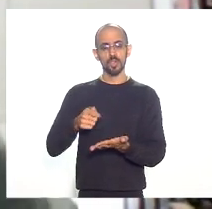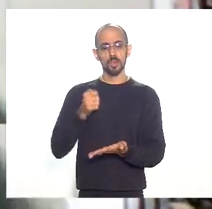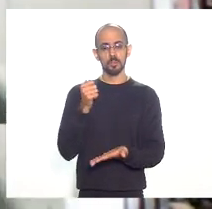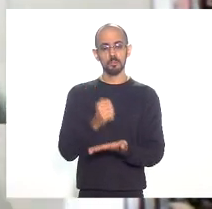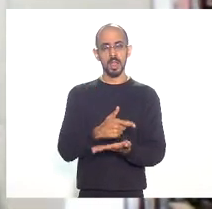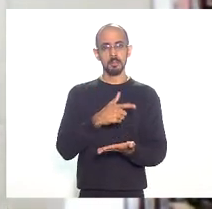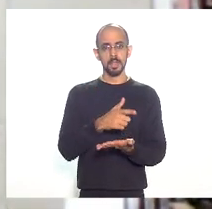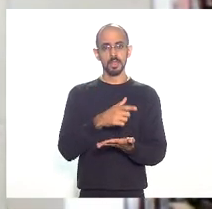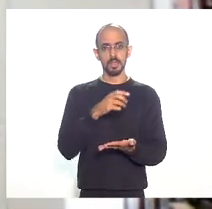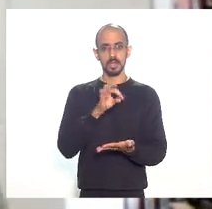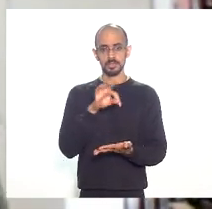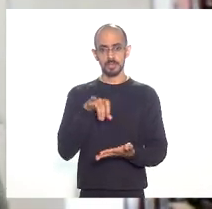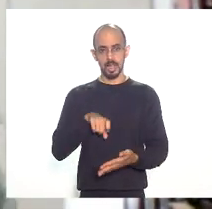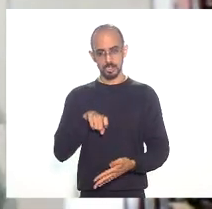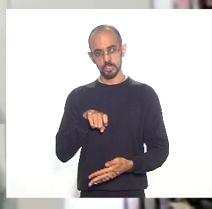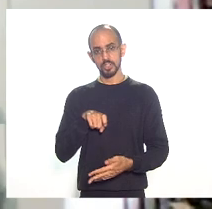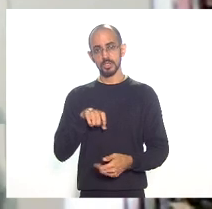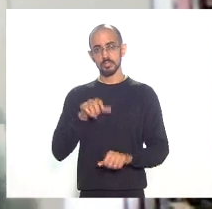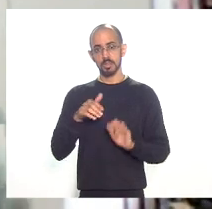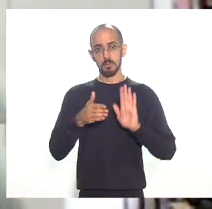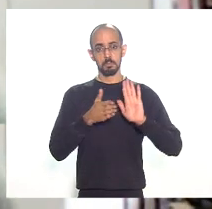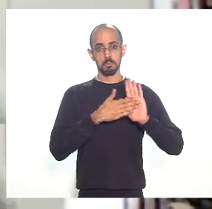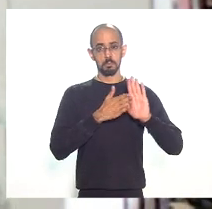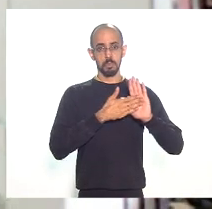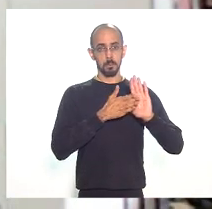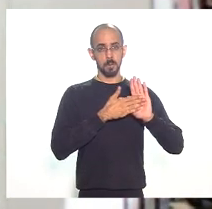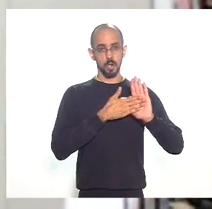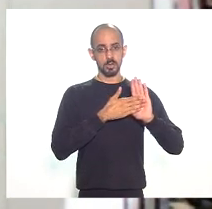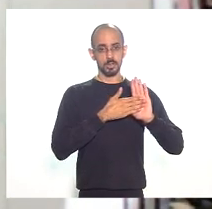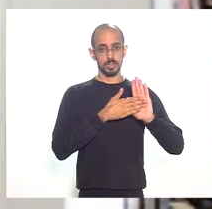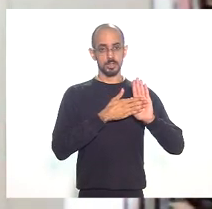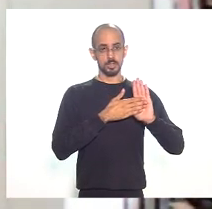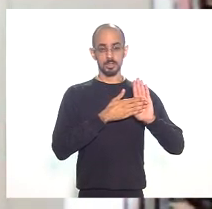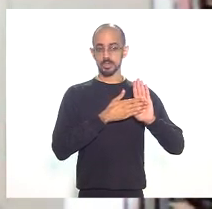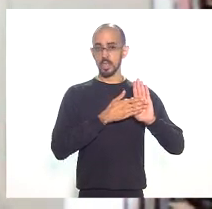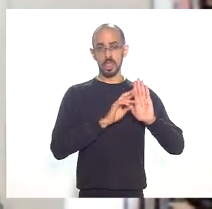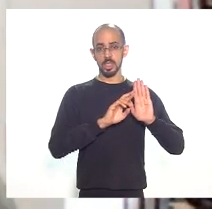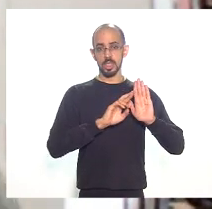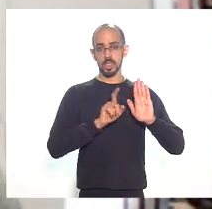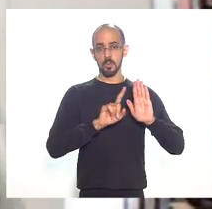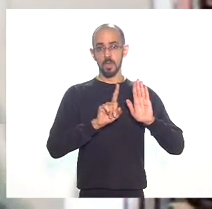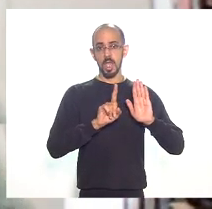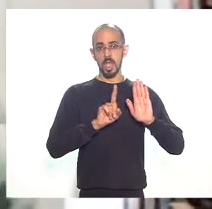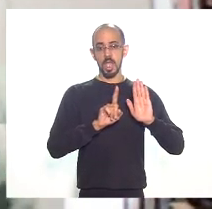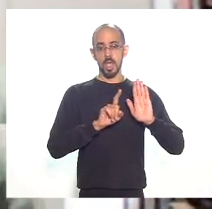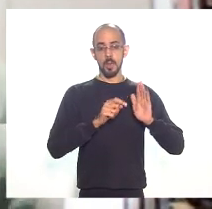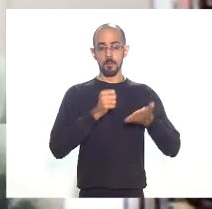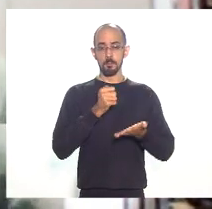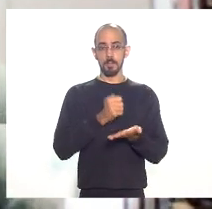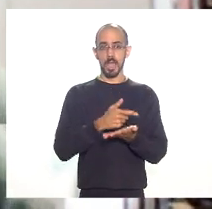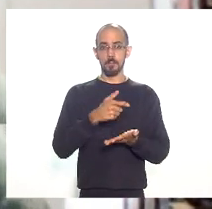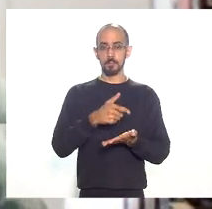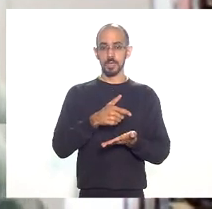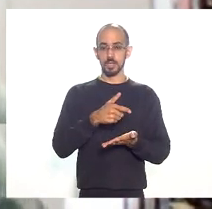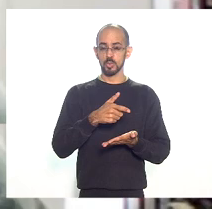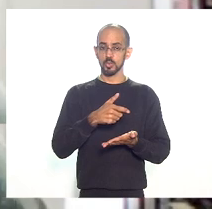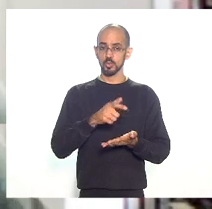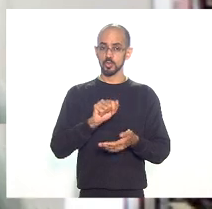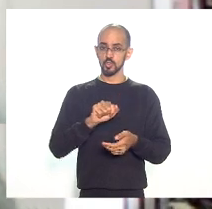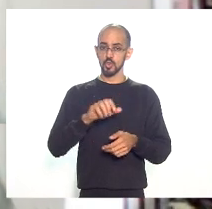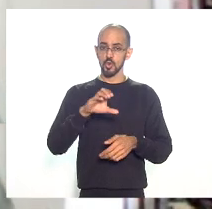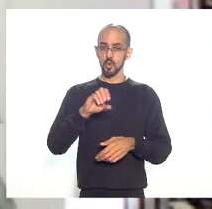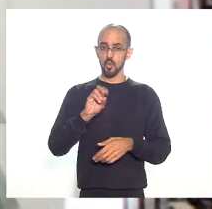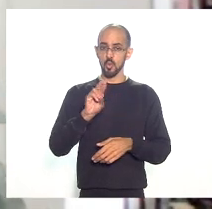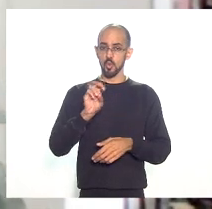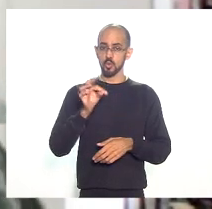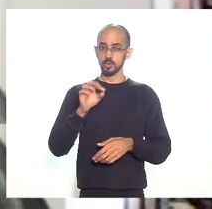judiciais pela proposta que vem do judiciário deixa de ser um pagamento de custas